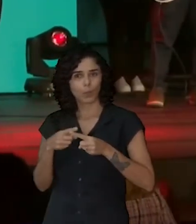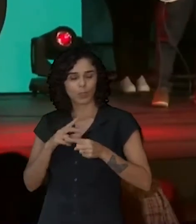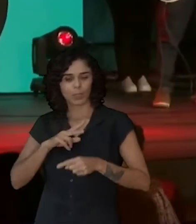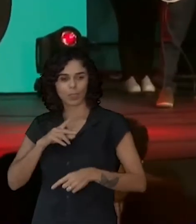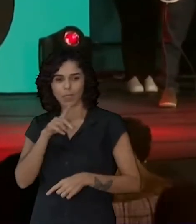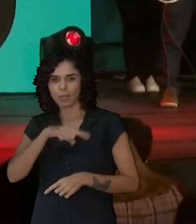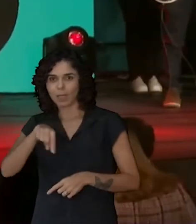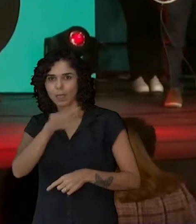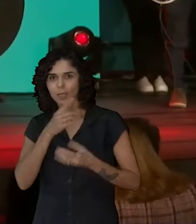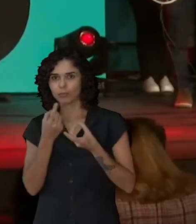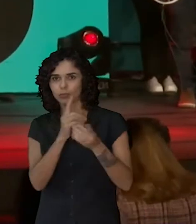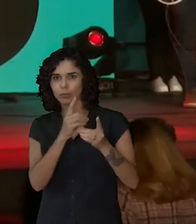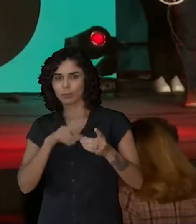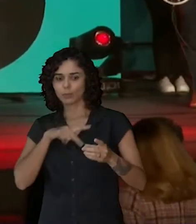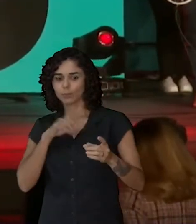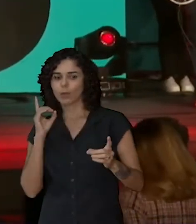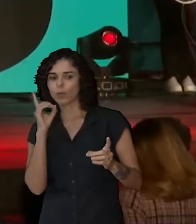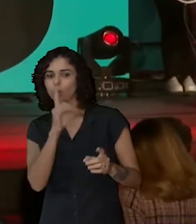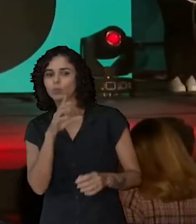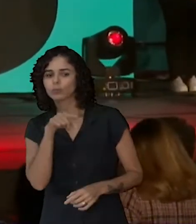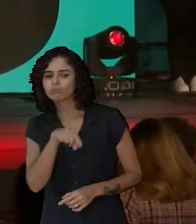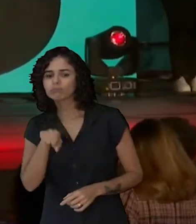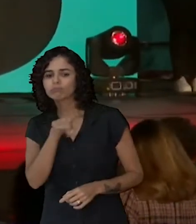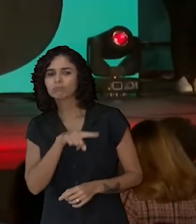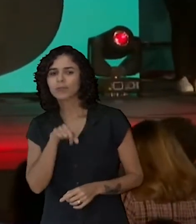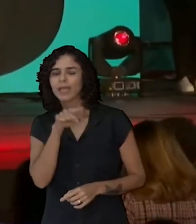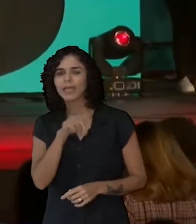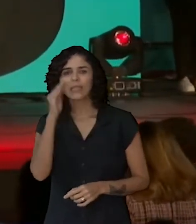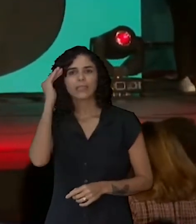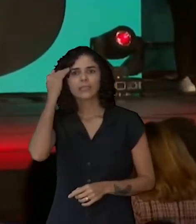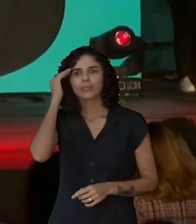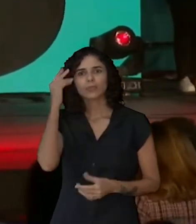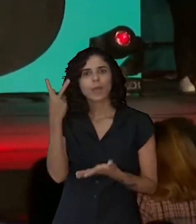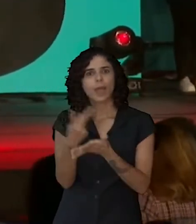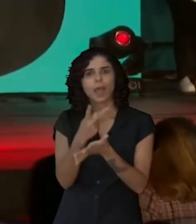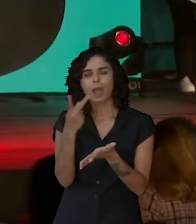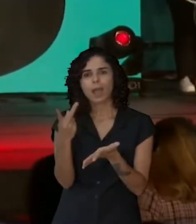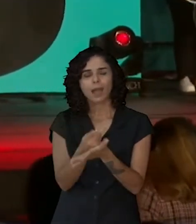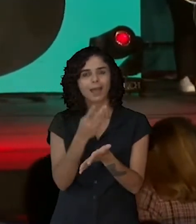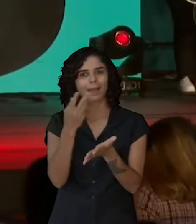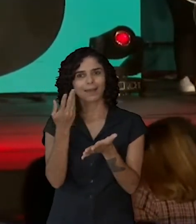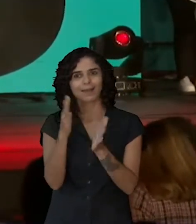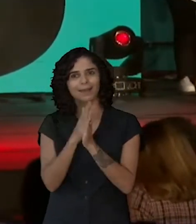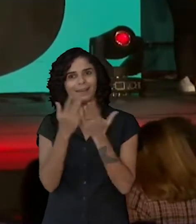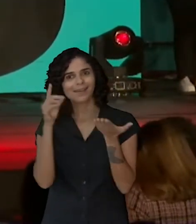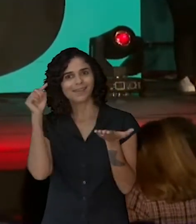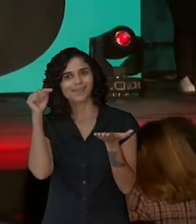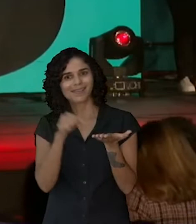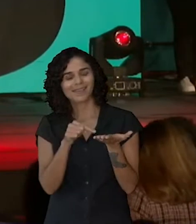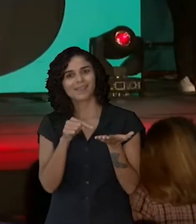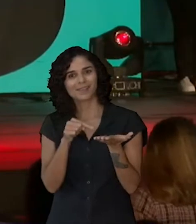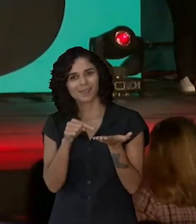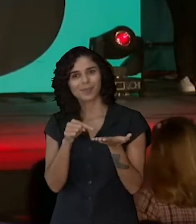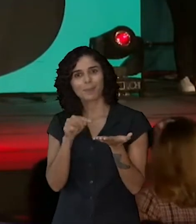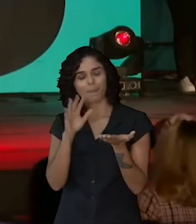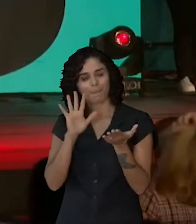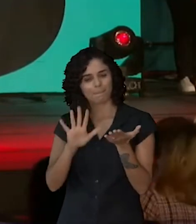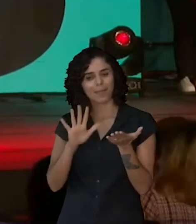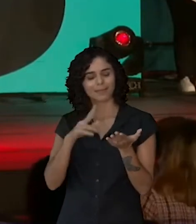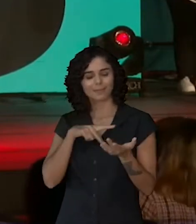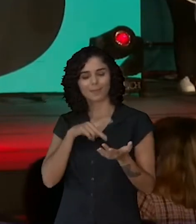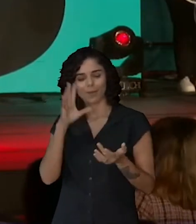encontrou discípulos, eles tinham um entendimento errado da Escritura. Mas resolvido esse